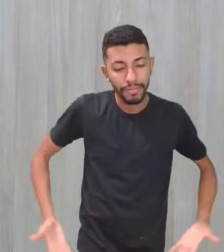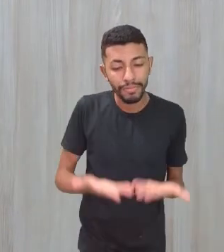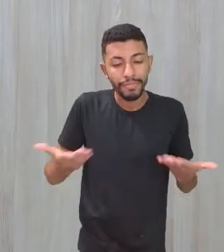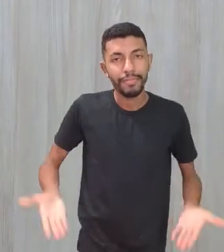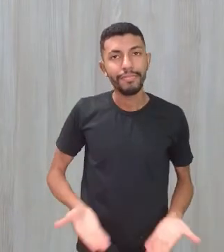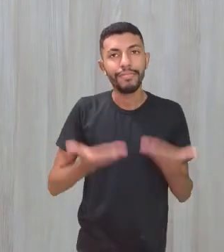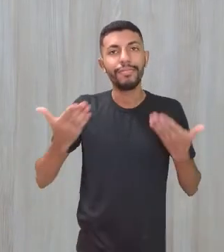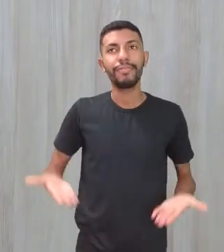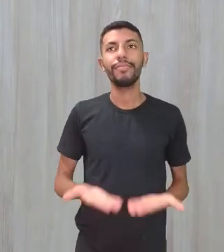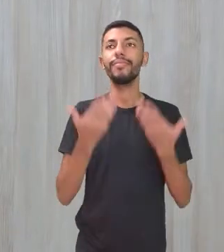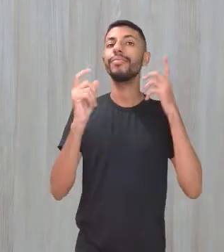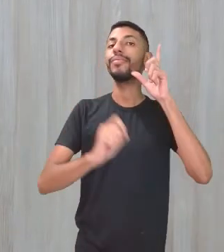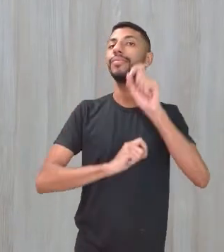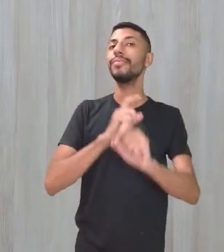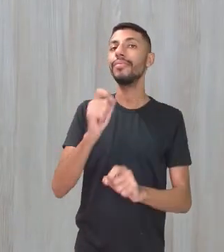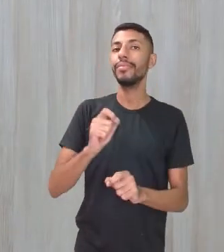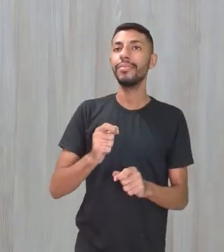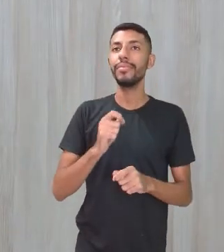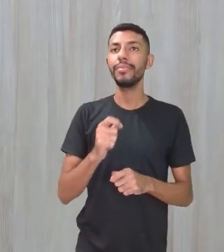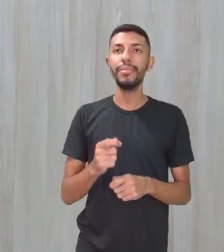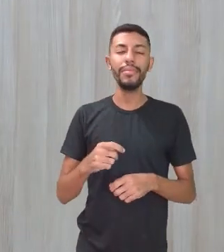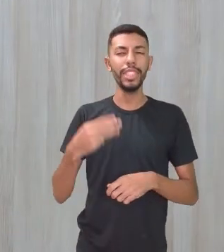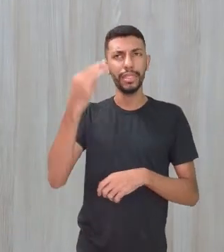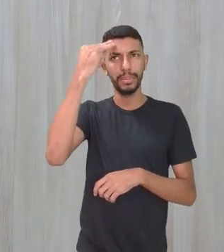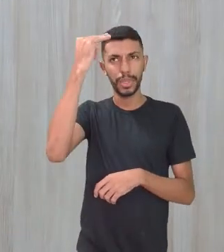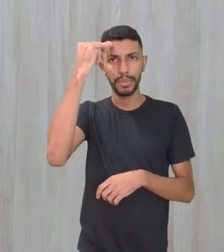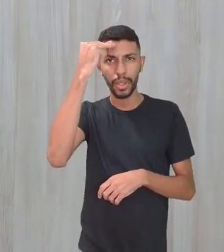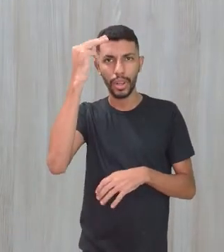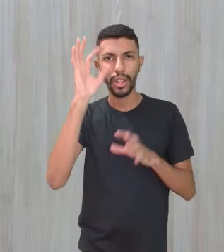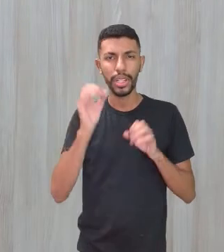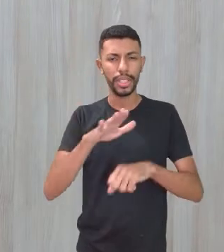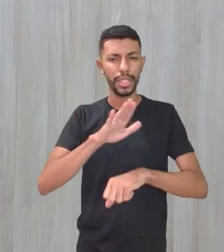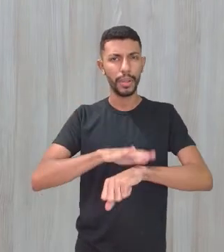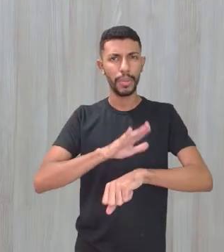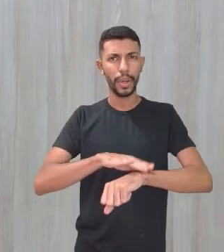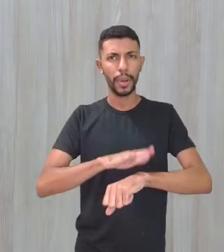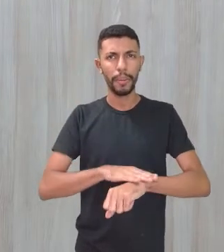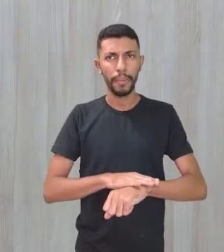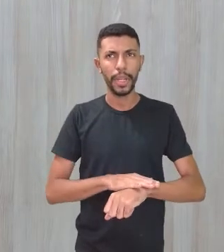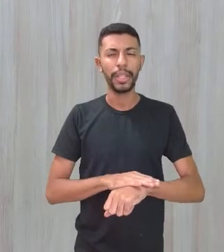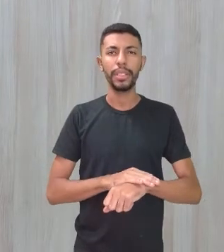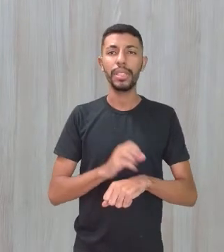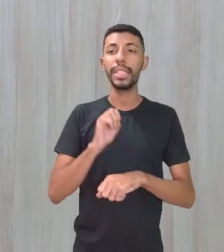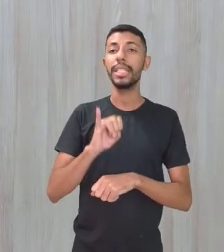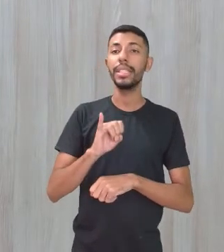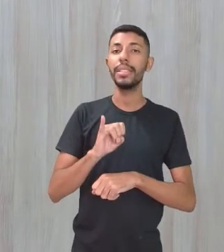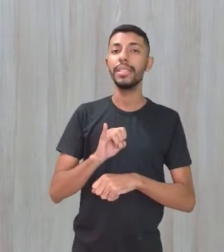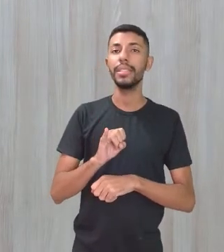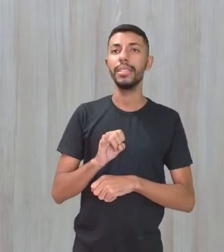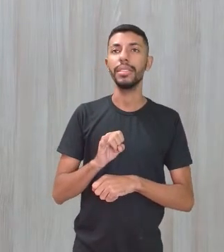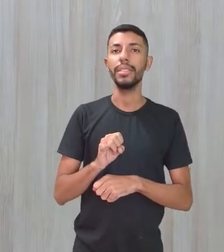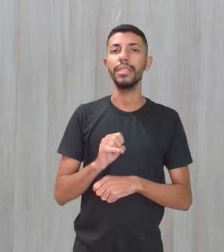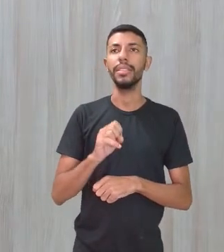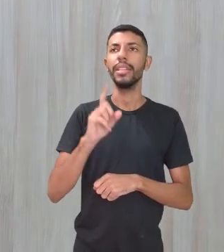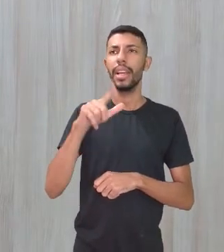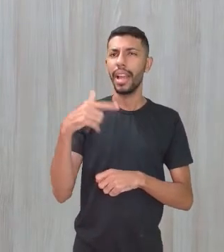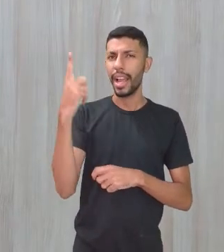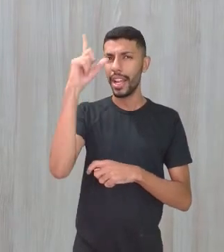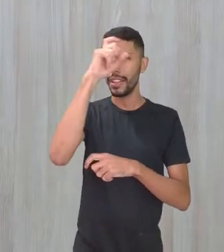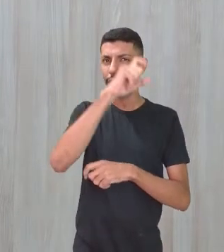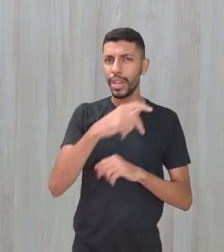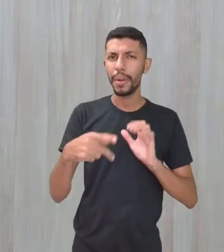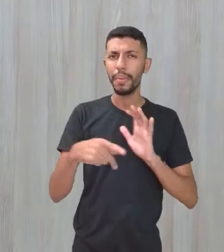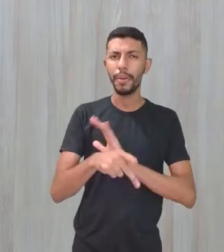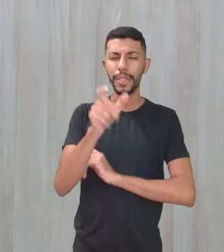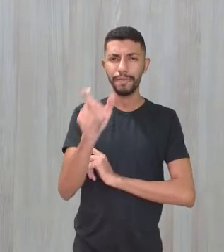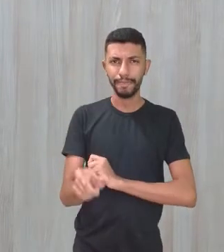para que essa memória, esse momento, se for a dificuldade dele,